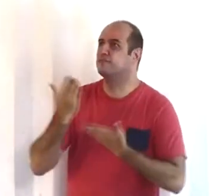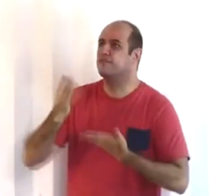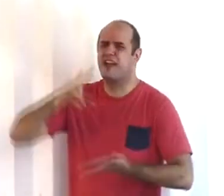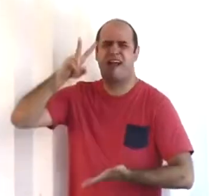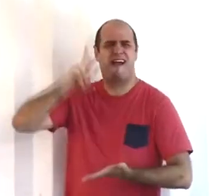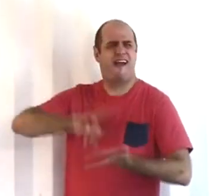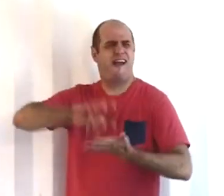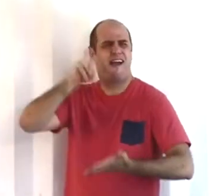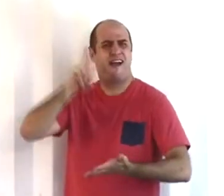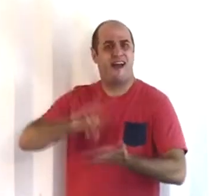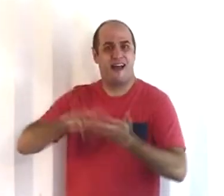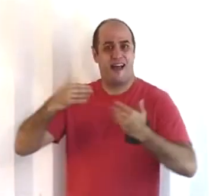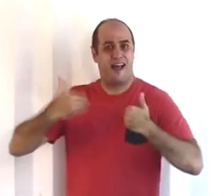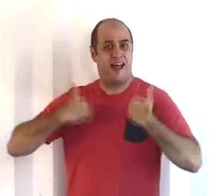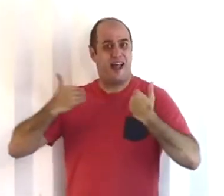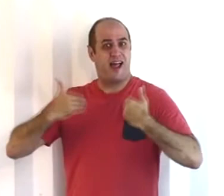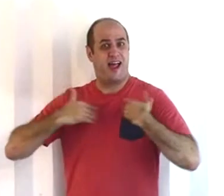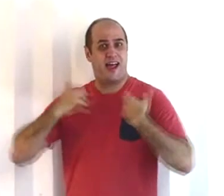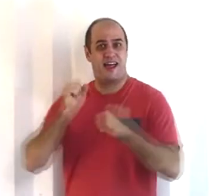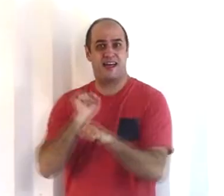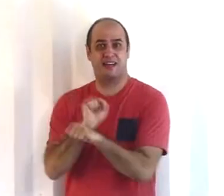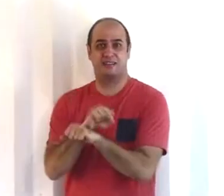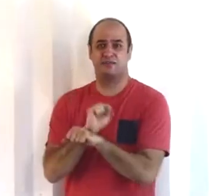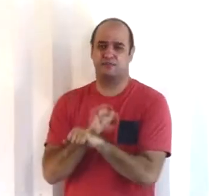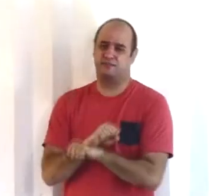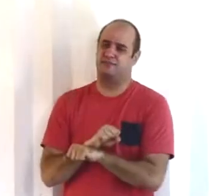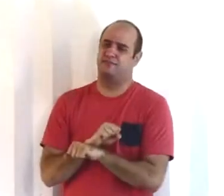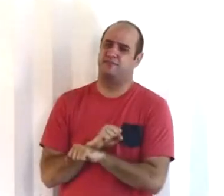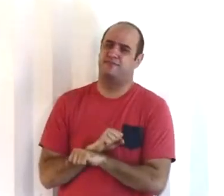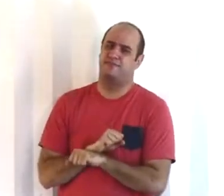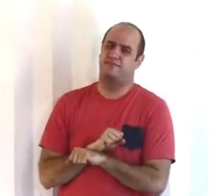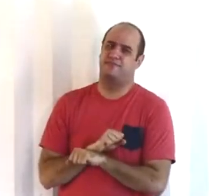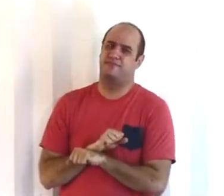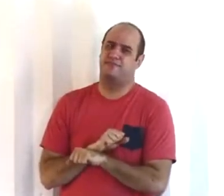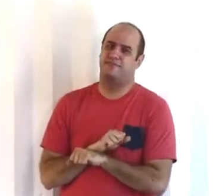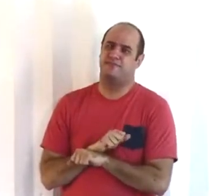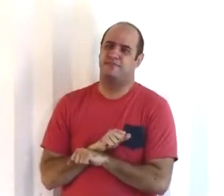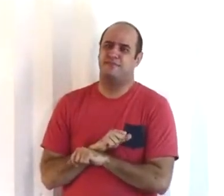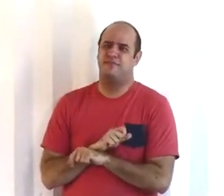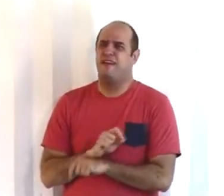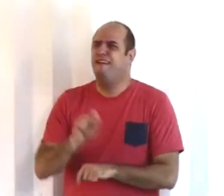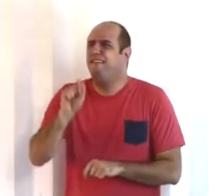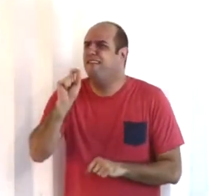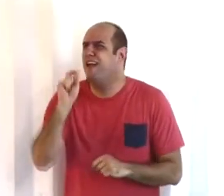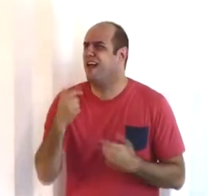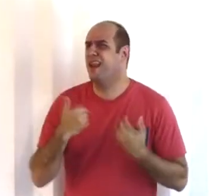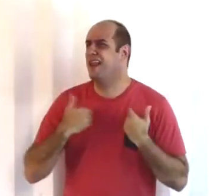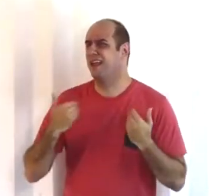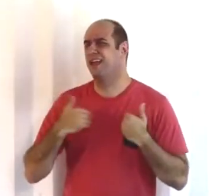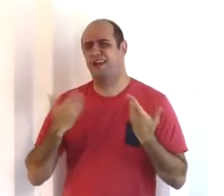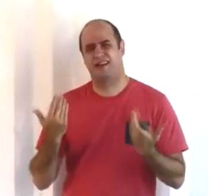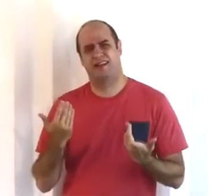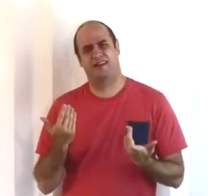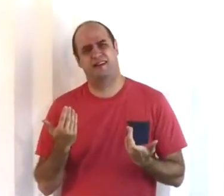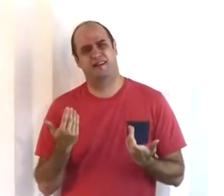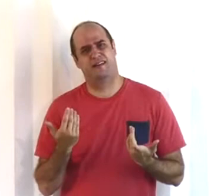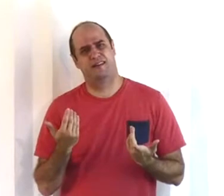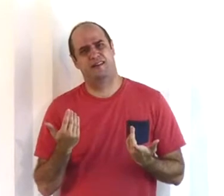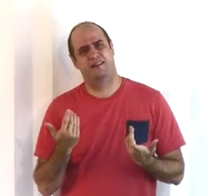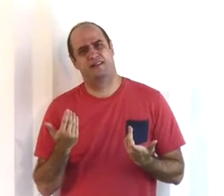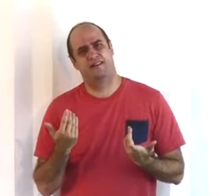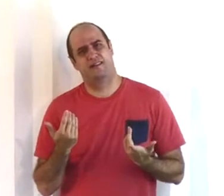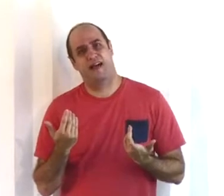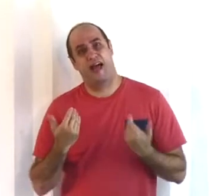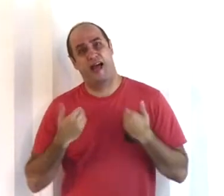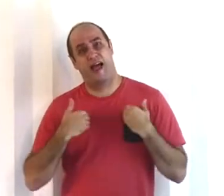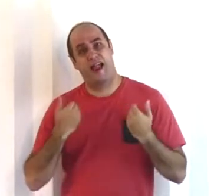regozijai-vos na esperança. Qual era a alegria que Paulo queria que os filipenses tivessem? A alegria